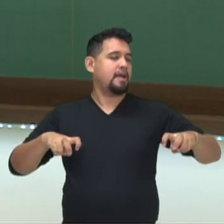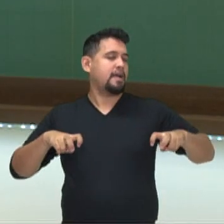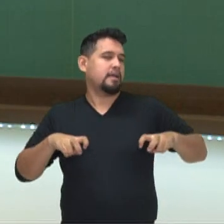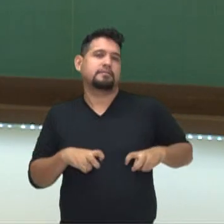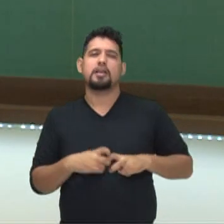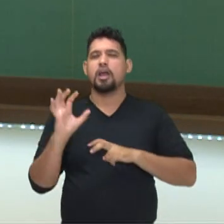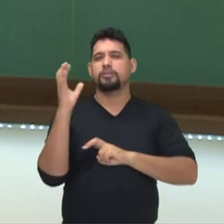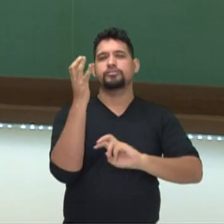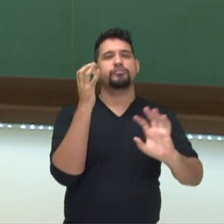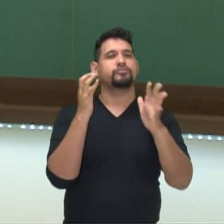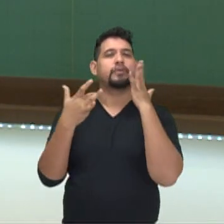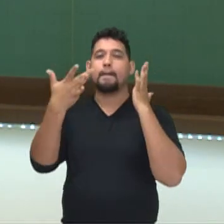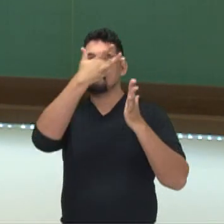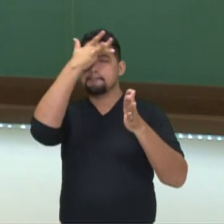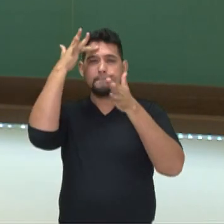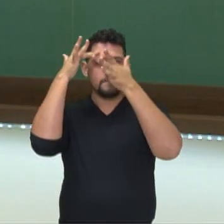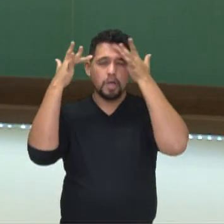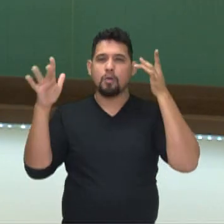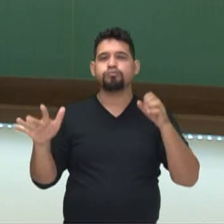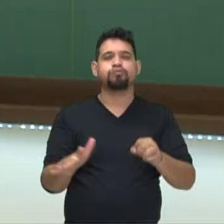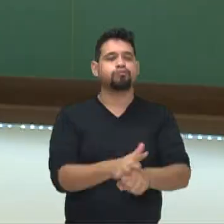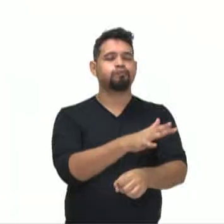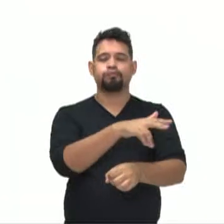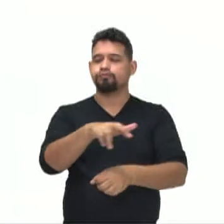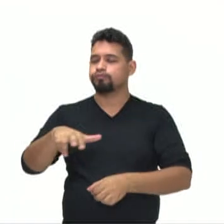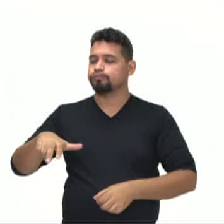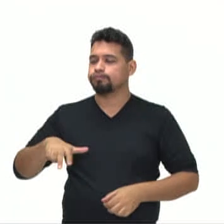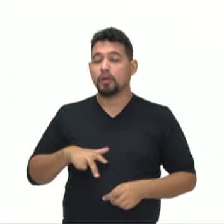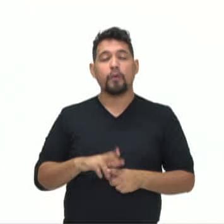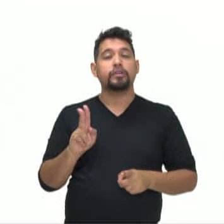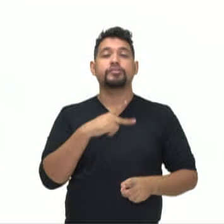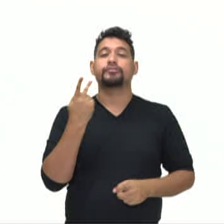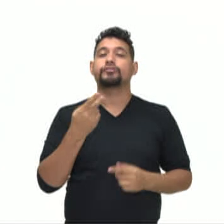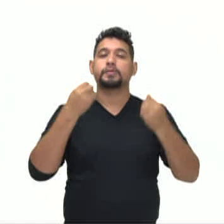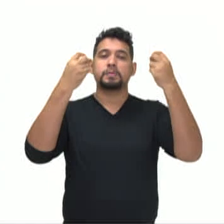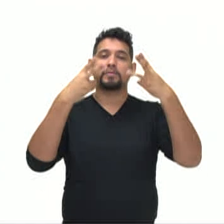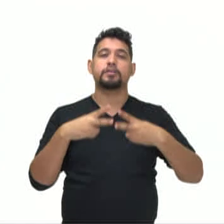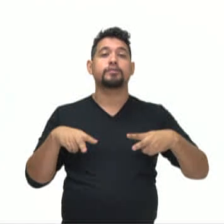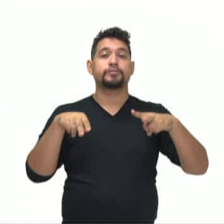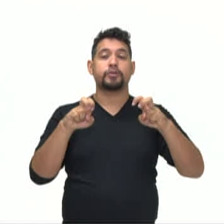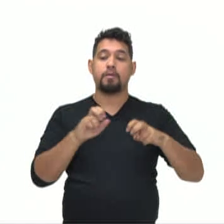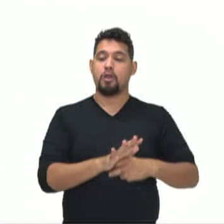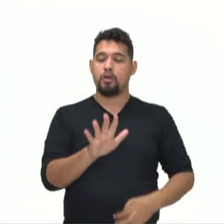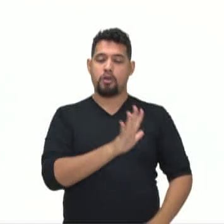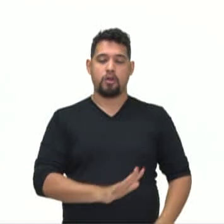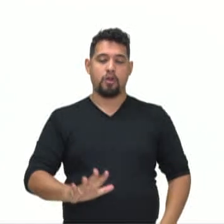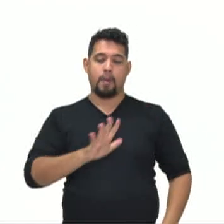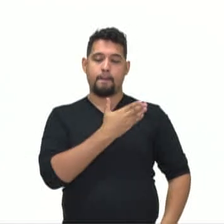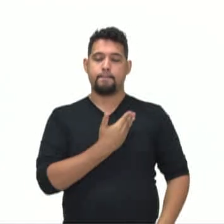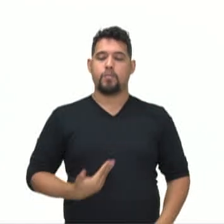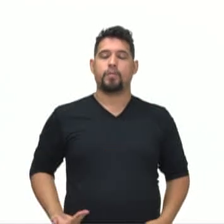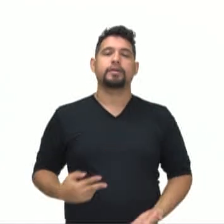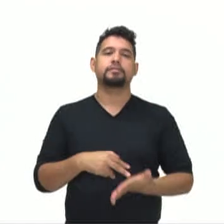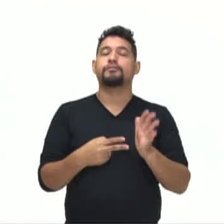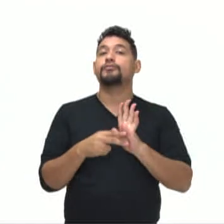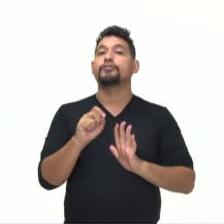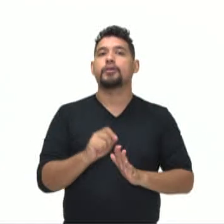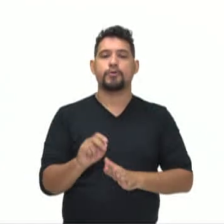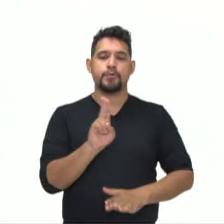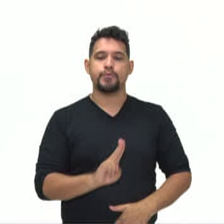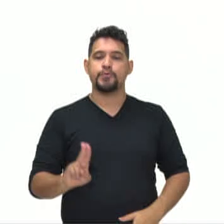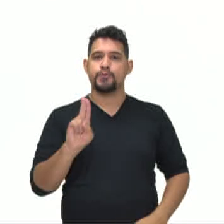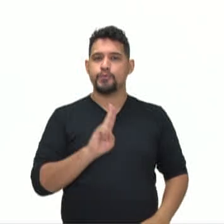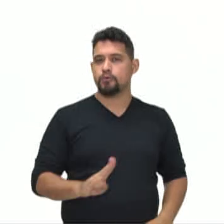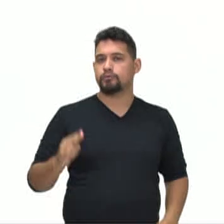parque cheio de pessoas. Quando nós falamos de esfera pública, a esfera pública é aquela de uso